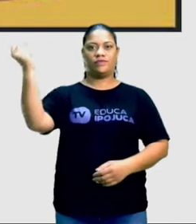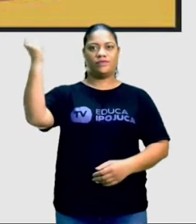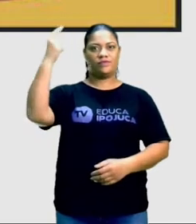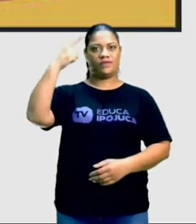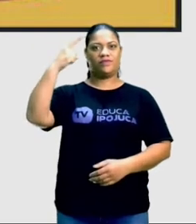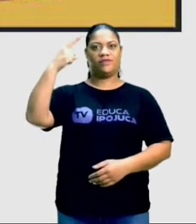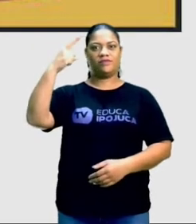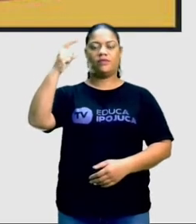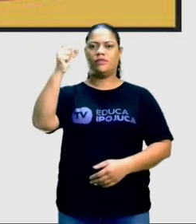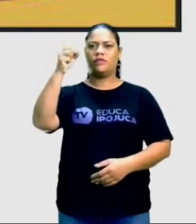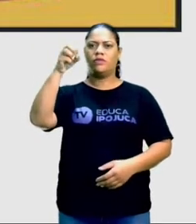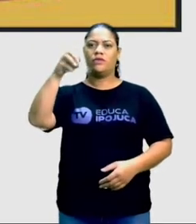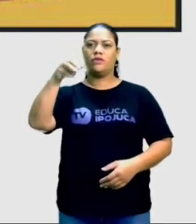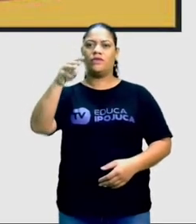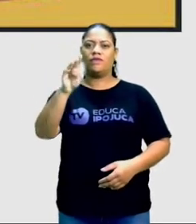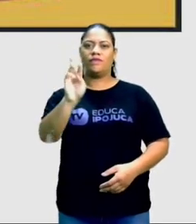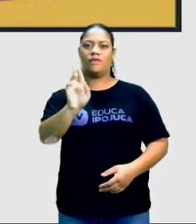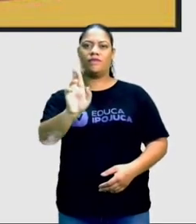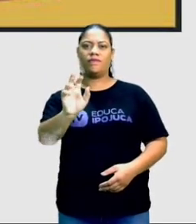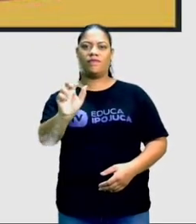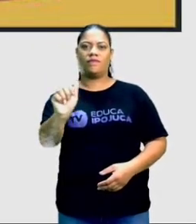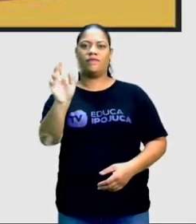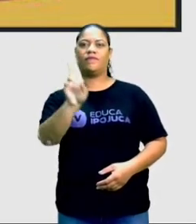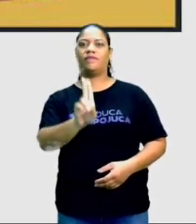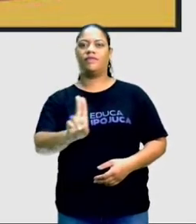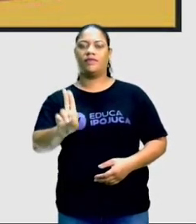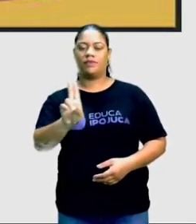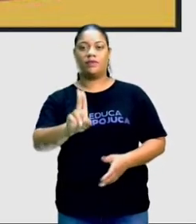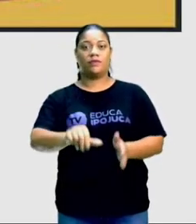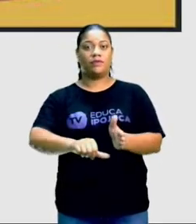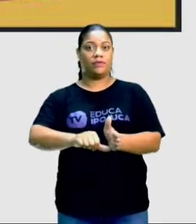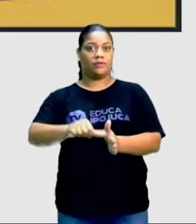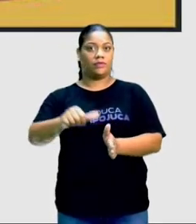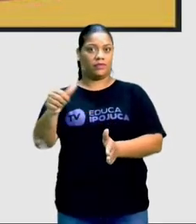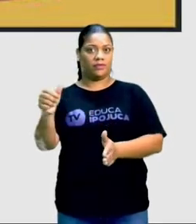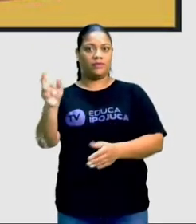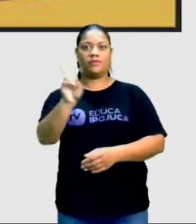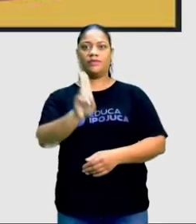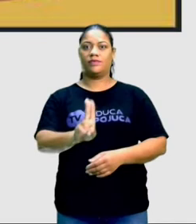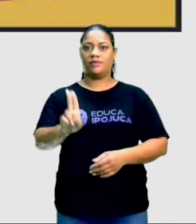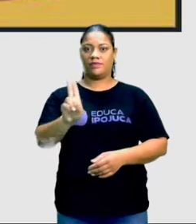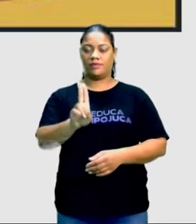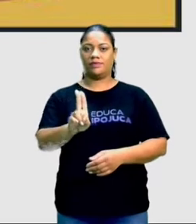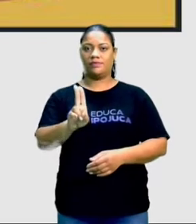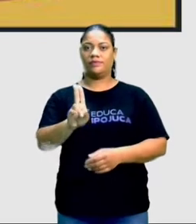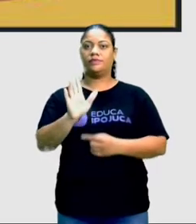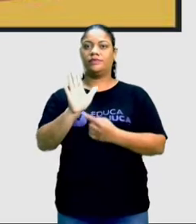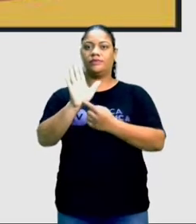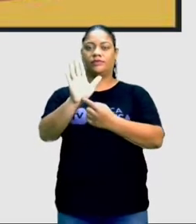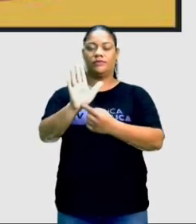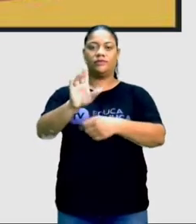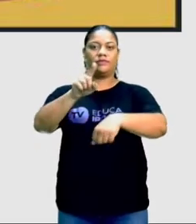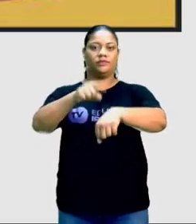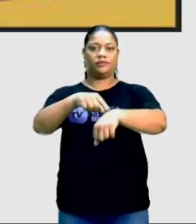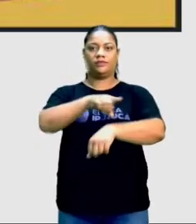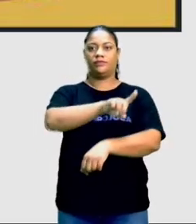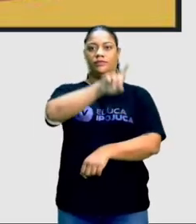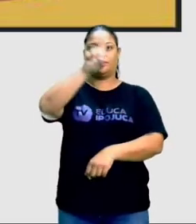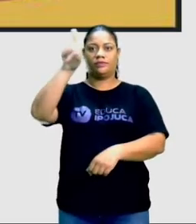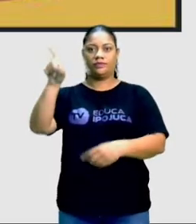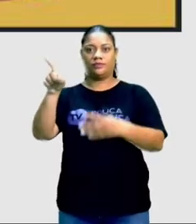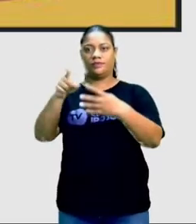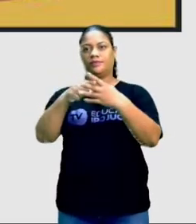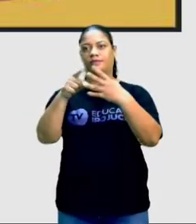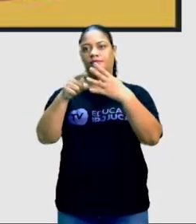da sombra, considerado provavelmente o primeiro instrumento utilizado para indicar a hora do dia,